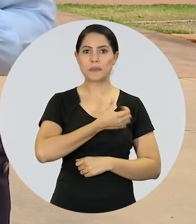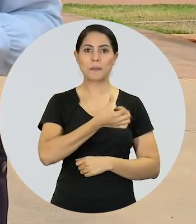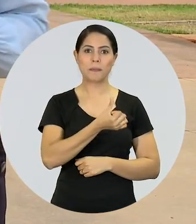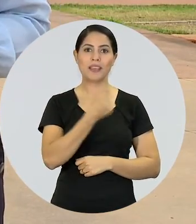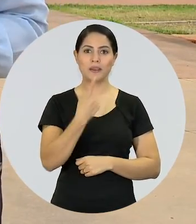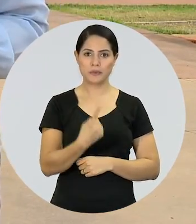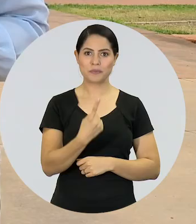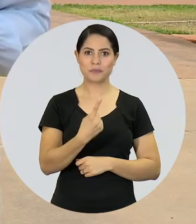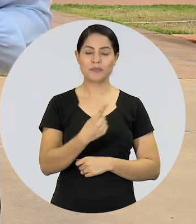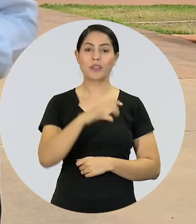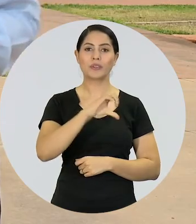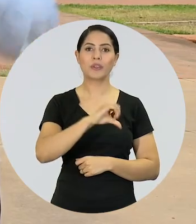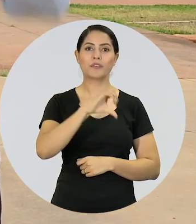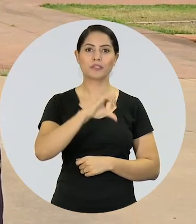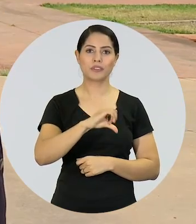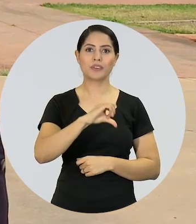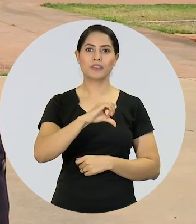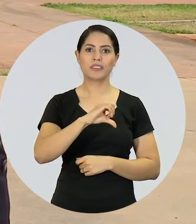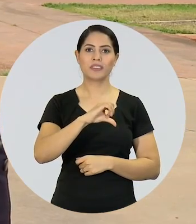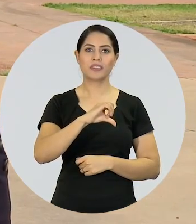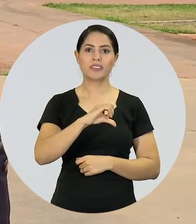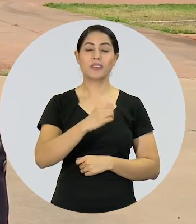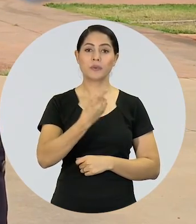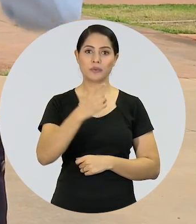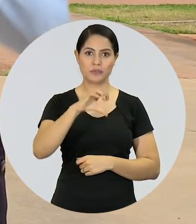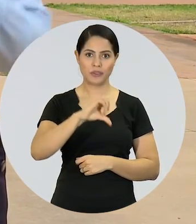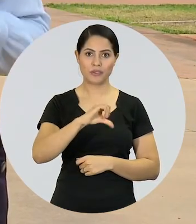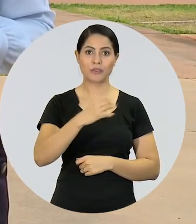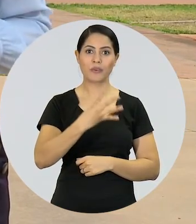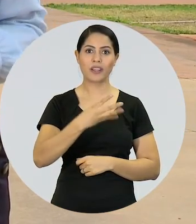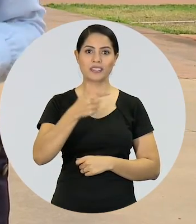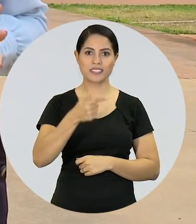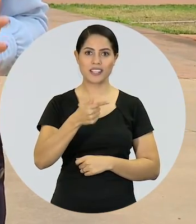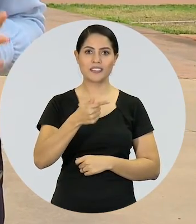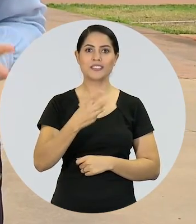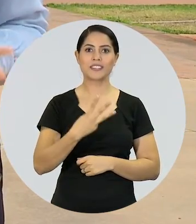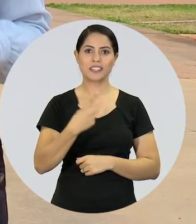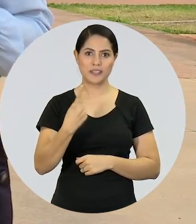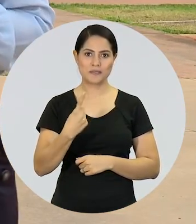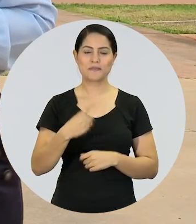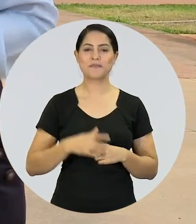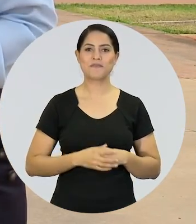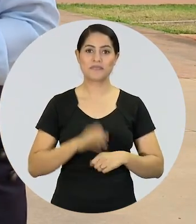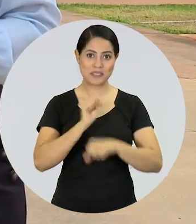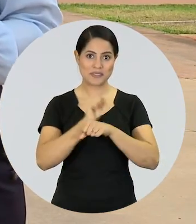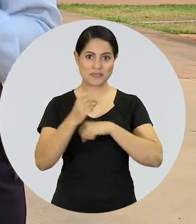WhatsApp, DDD 61, telefone 999 19